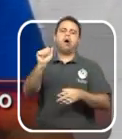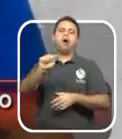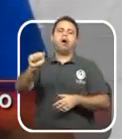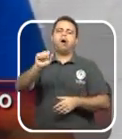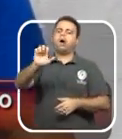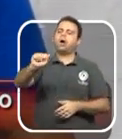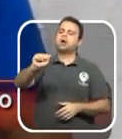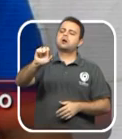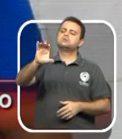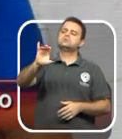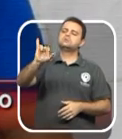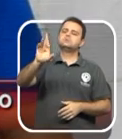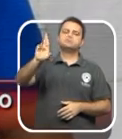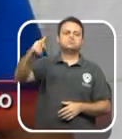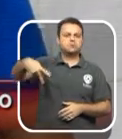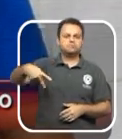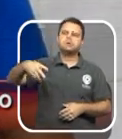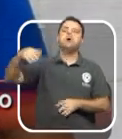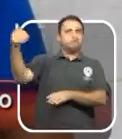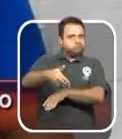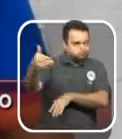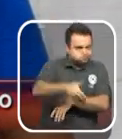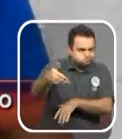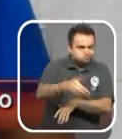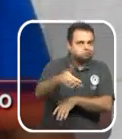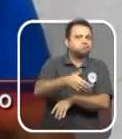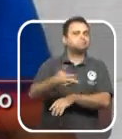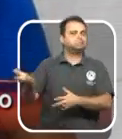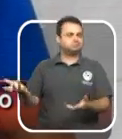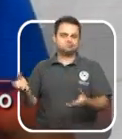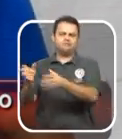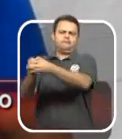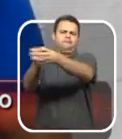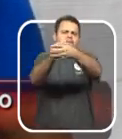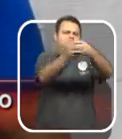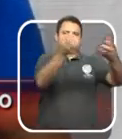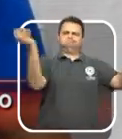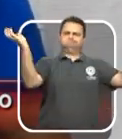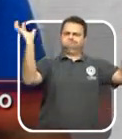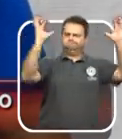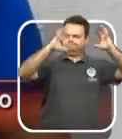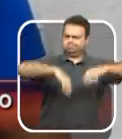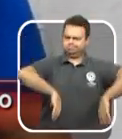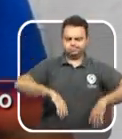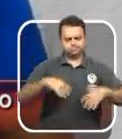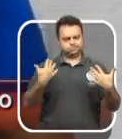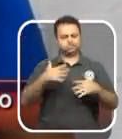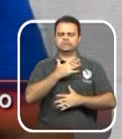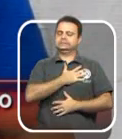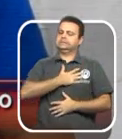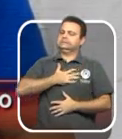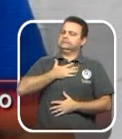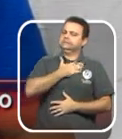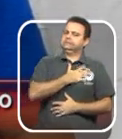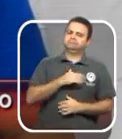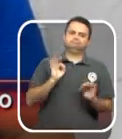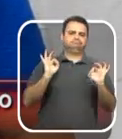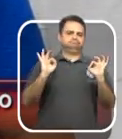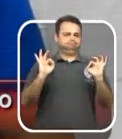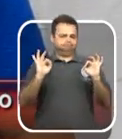CIRP, enfim, outras entidades também. Foi muito gratificante isso, né? Eu acho